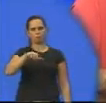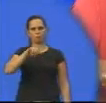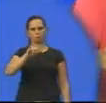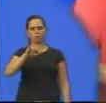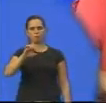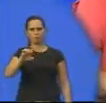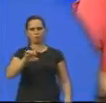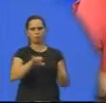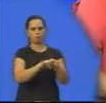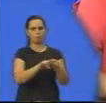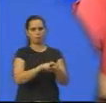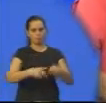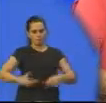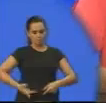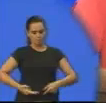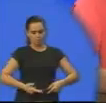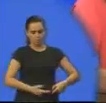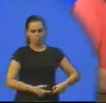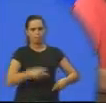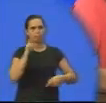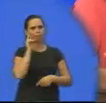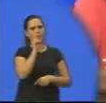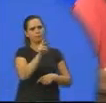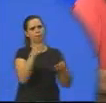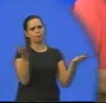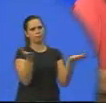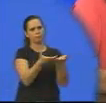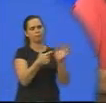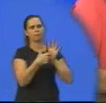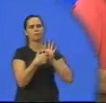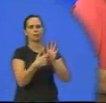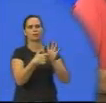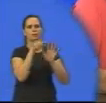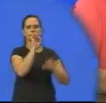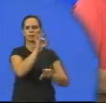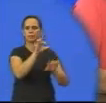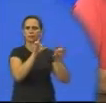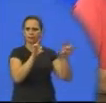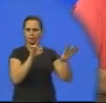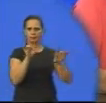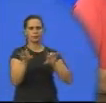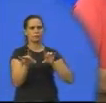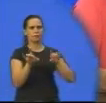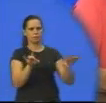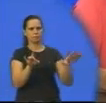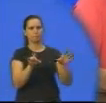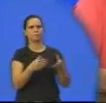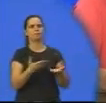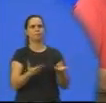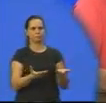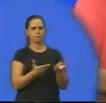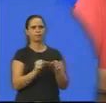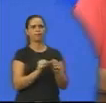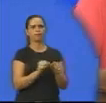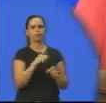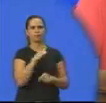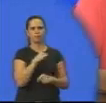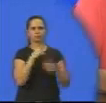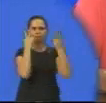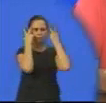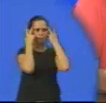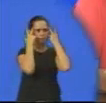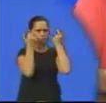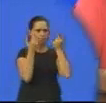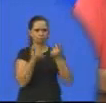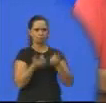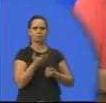cesariana. Então vamos ver umas imagens, né, que ilustram cada um destes partos. Nós temos aqui o parto natural